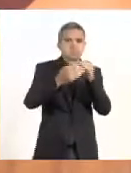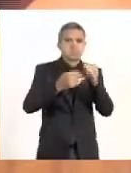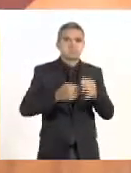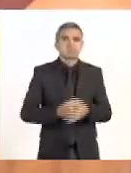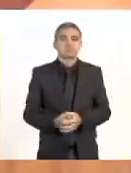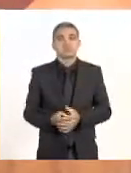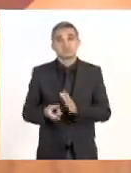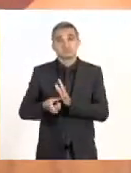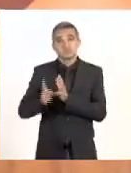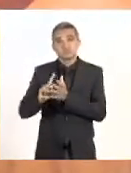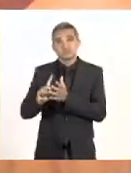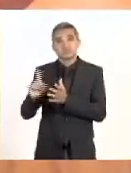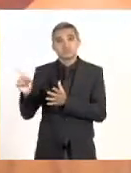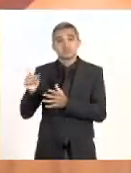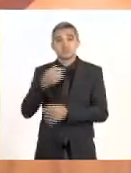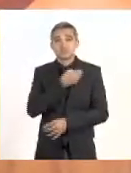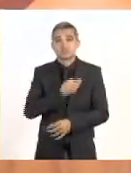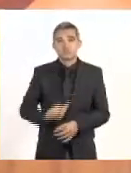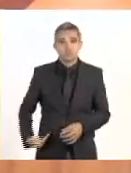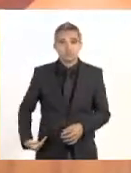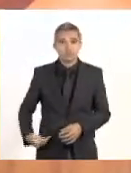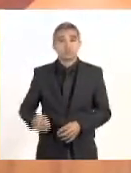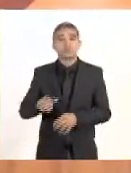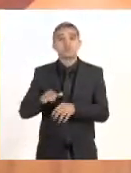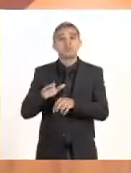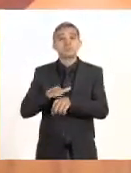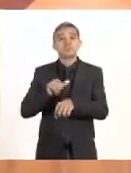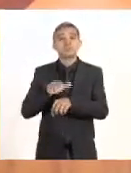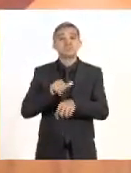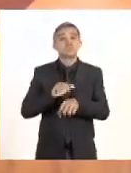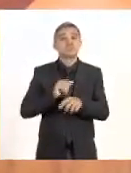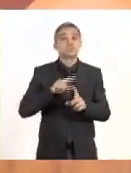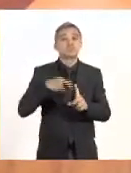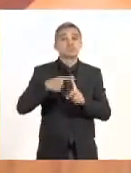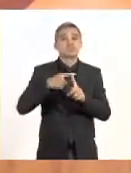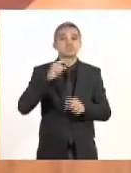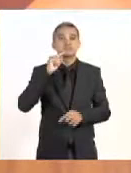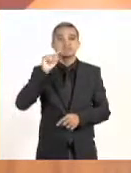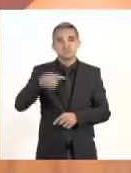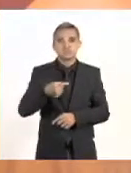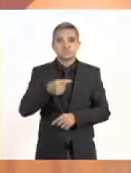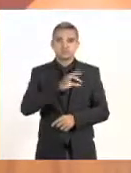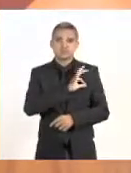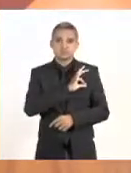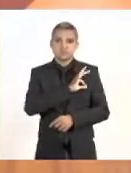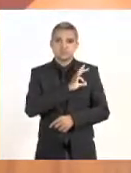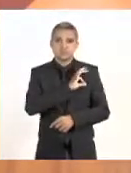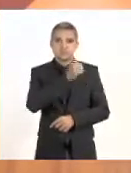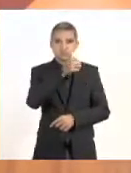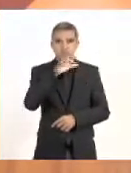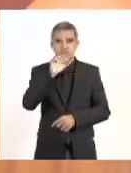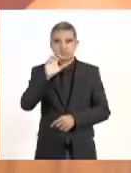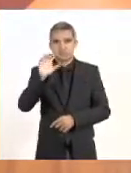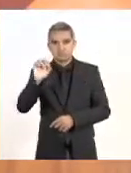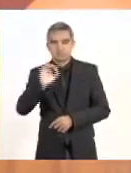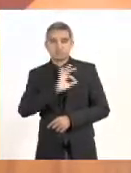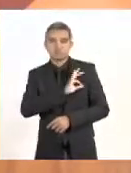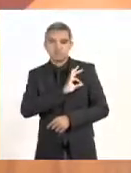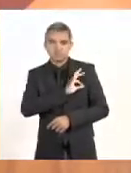definido a condição de chamar mais mil policiais, militares, bombeiros,